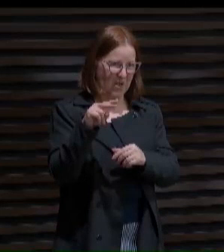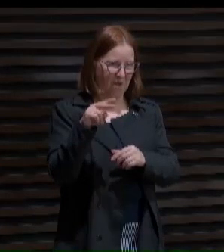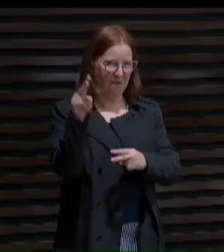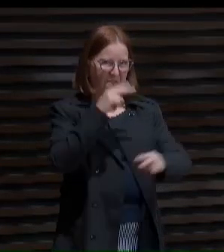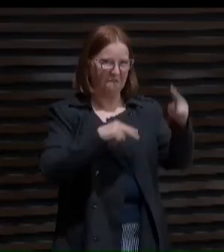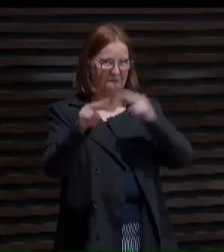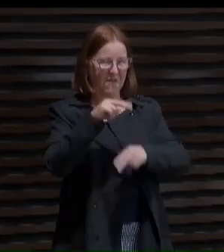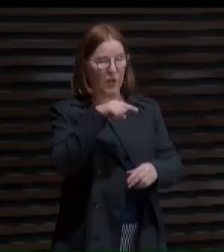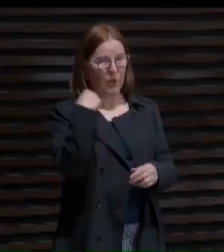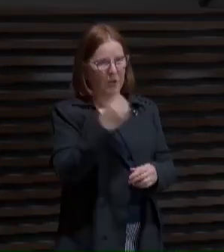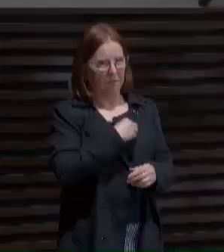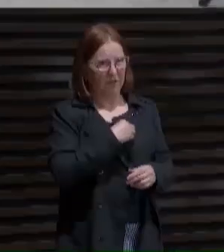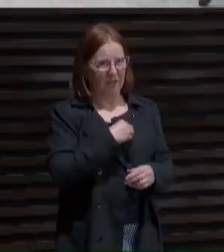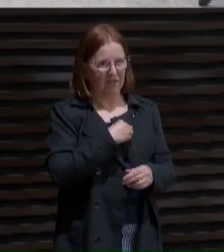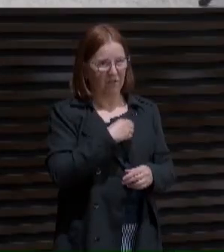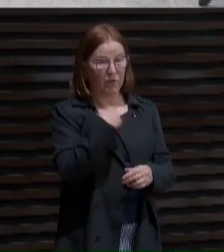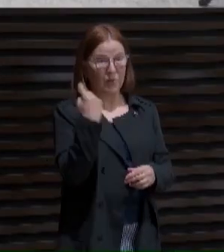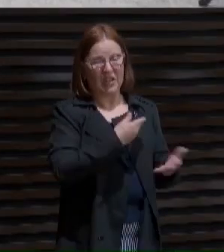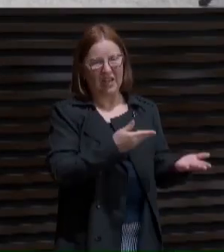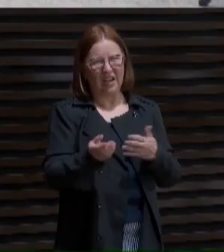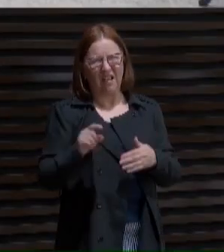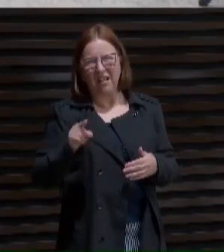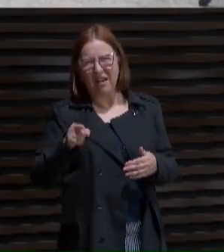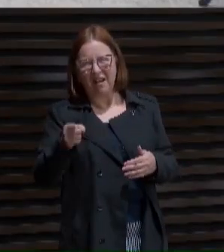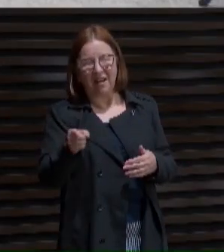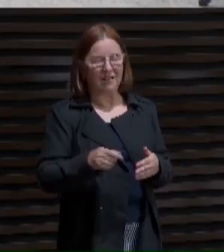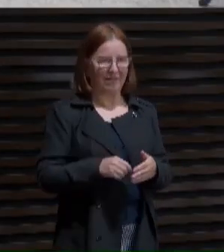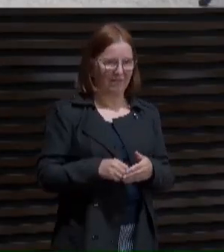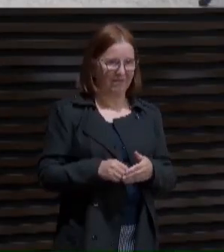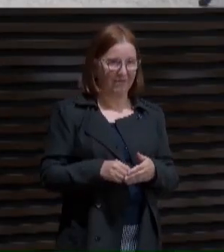longe. Como é que são os nossos atos de justiça?